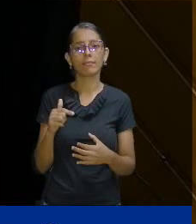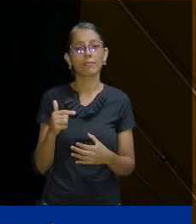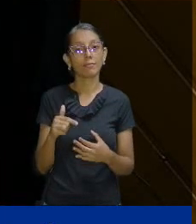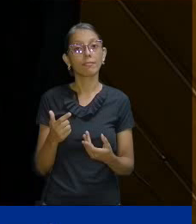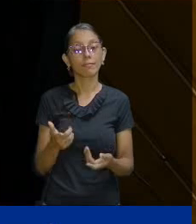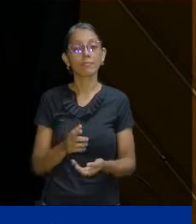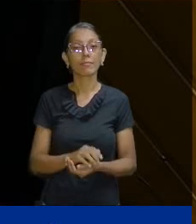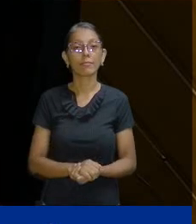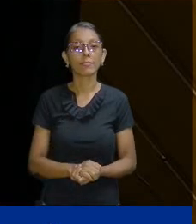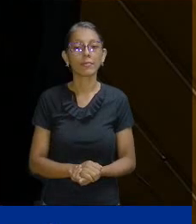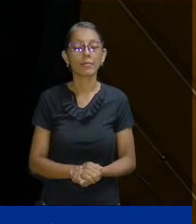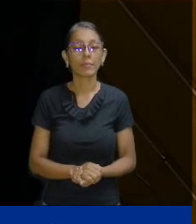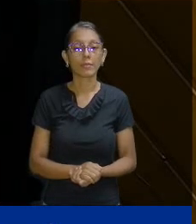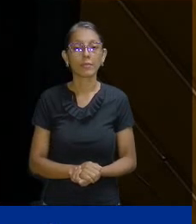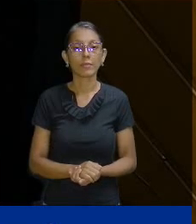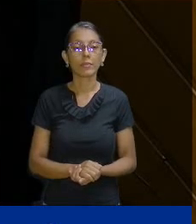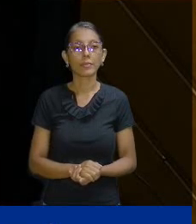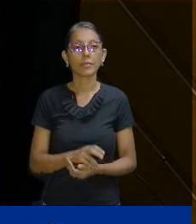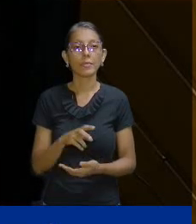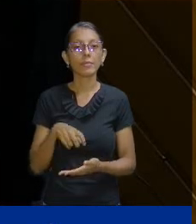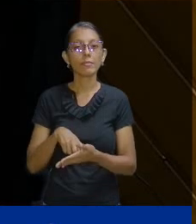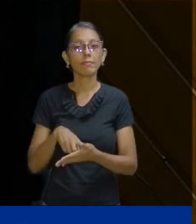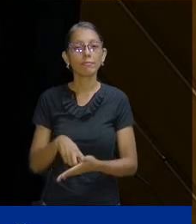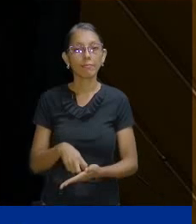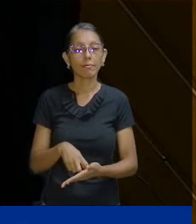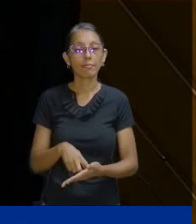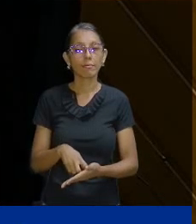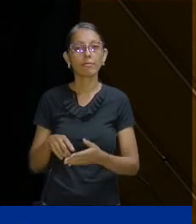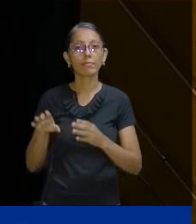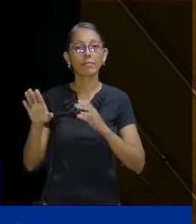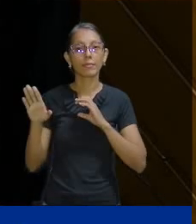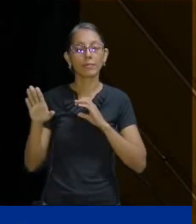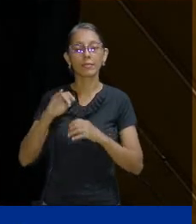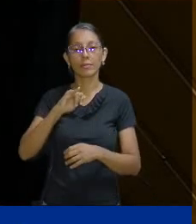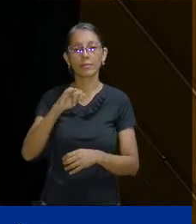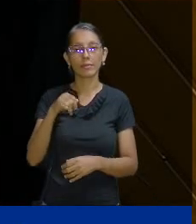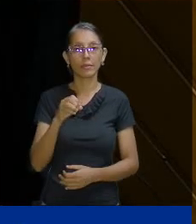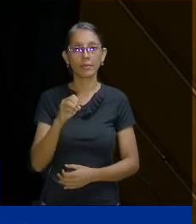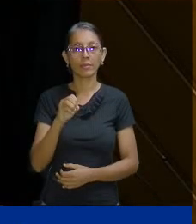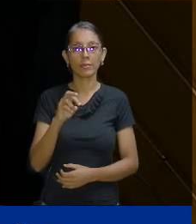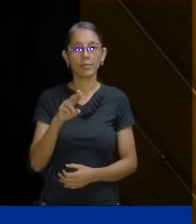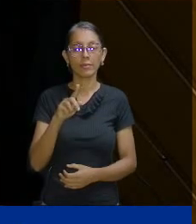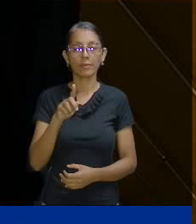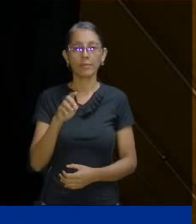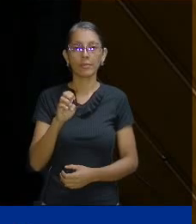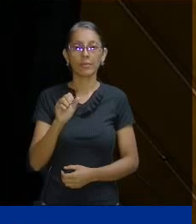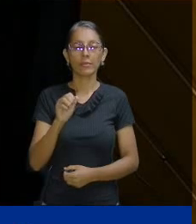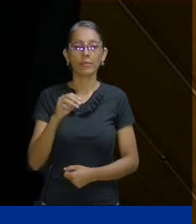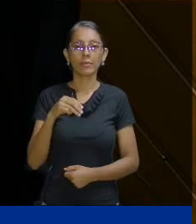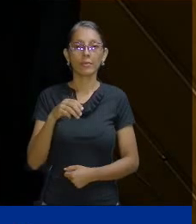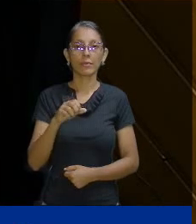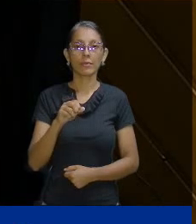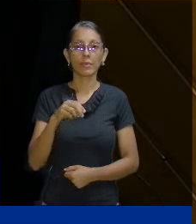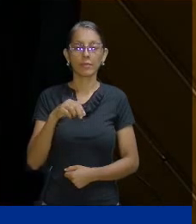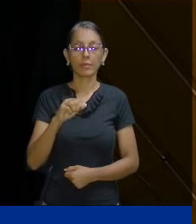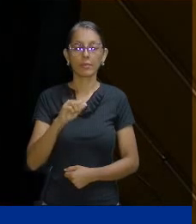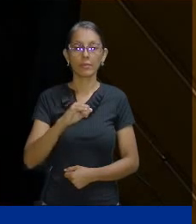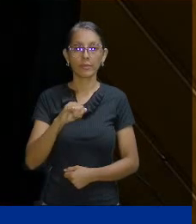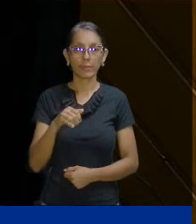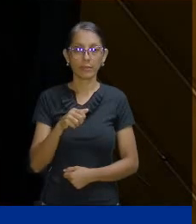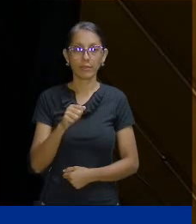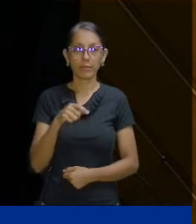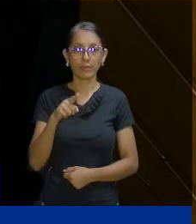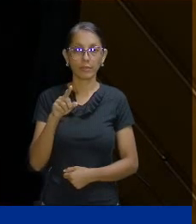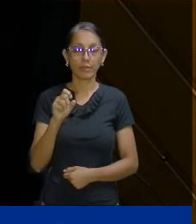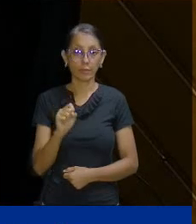provas suficientes para condenar Jorge Manuel Manajás de forma conclusiva, com base nos elementos constantes